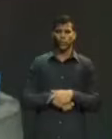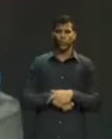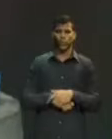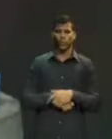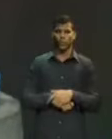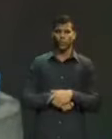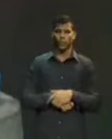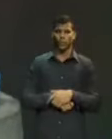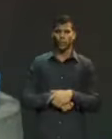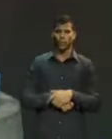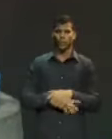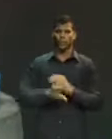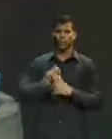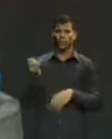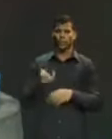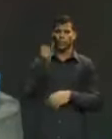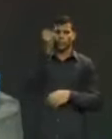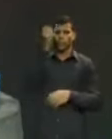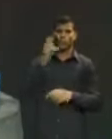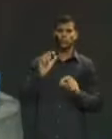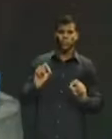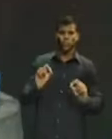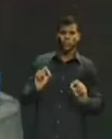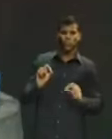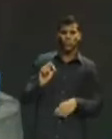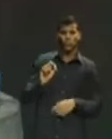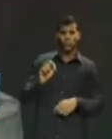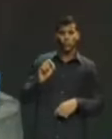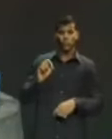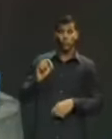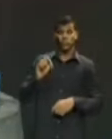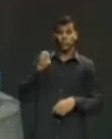memória, fundamental para que nós possamos, inclusive